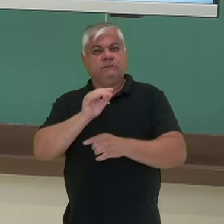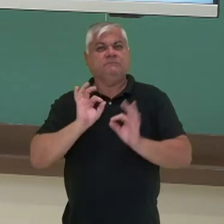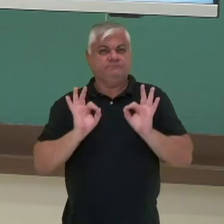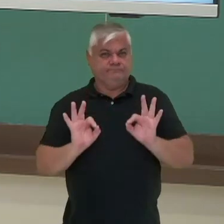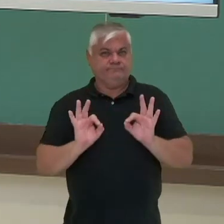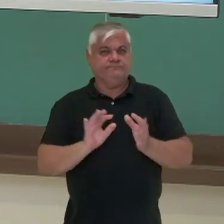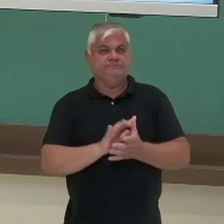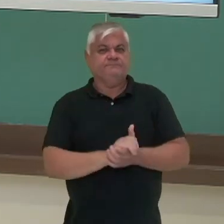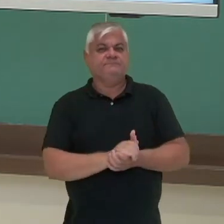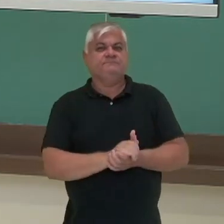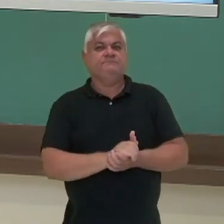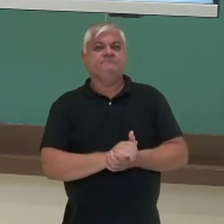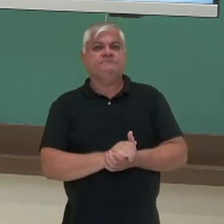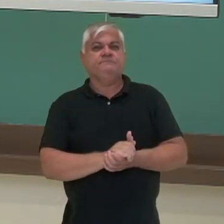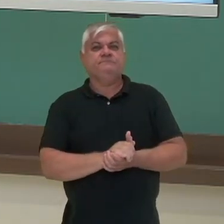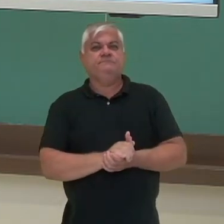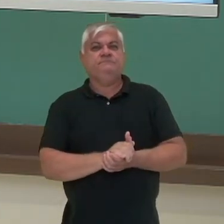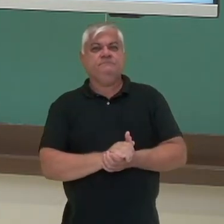certo? Beleza?